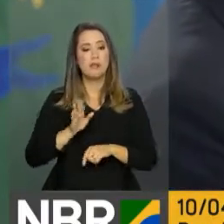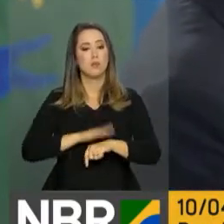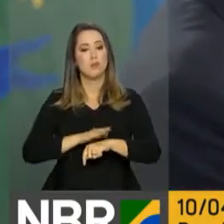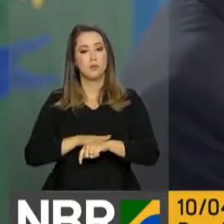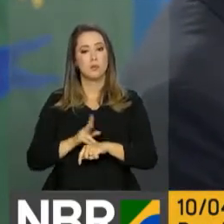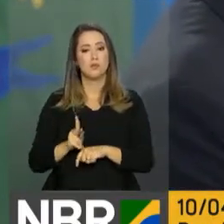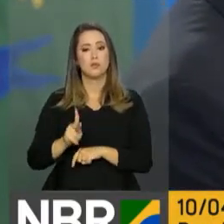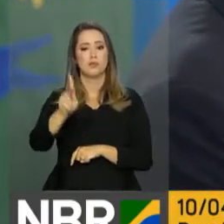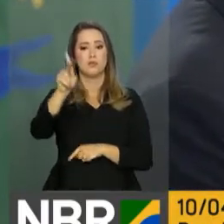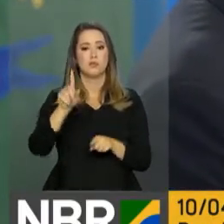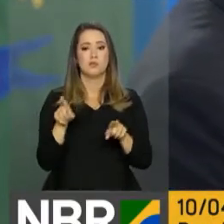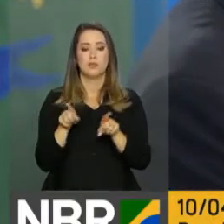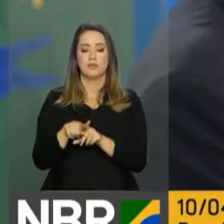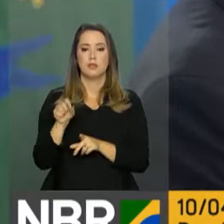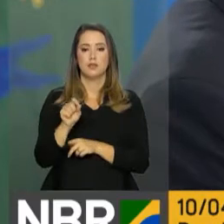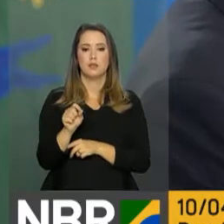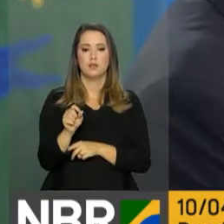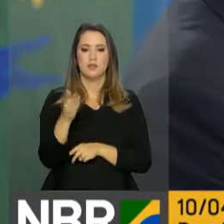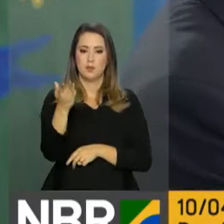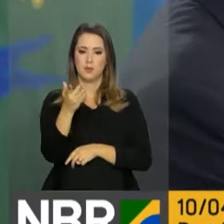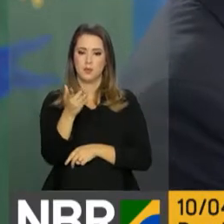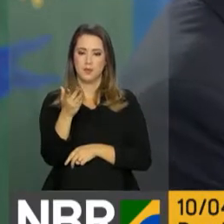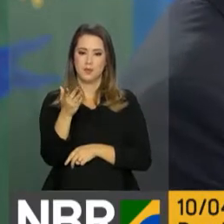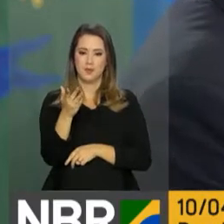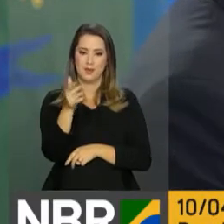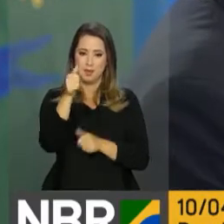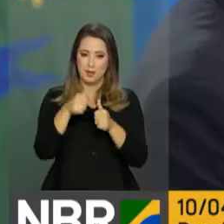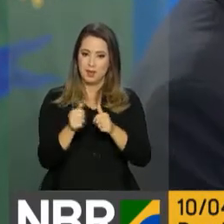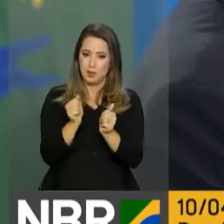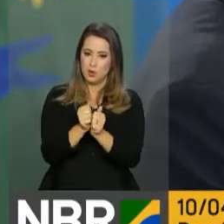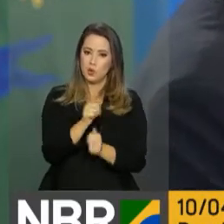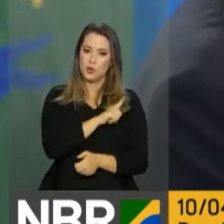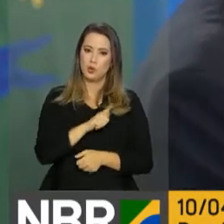momentos, governador de Santa Catarina,